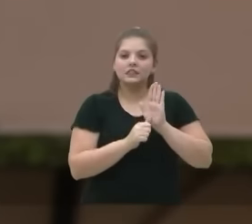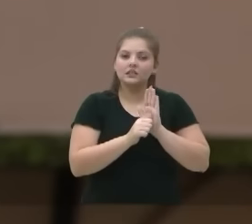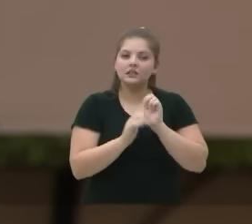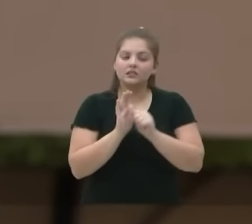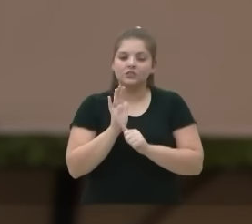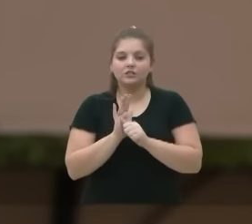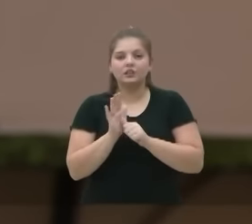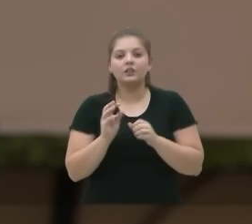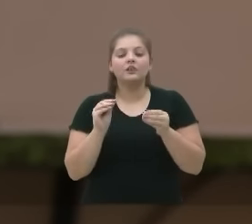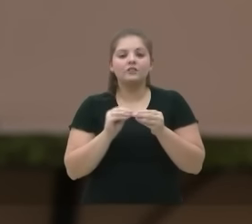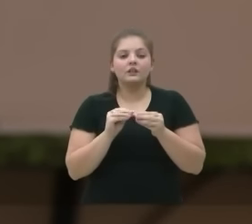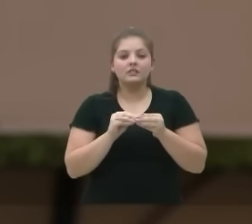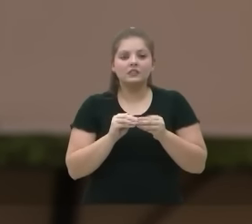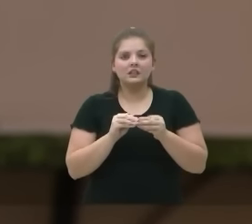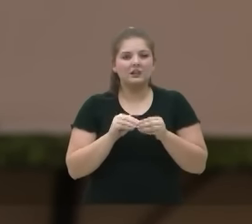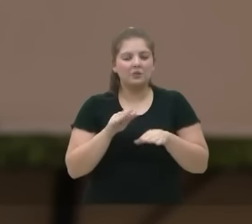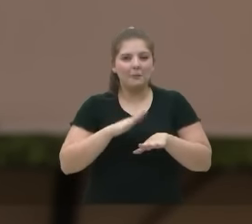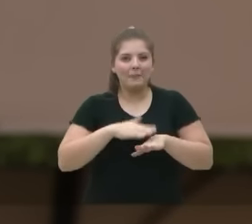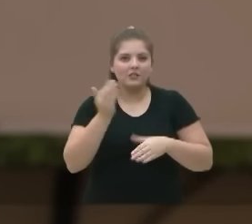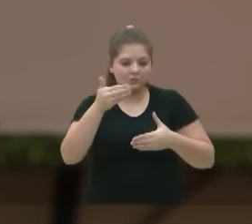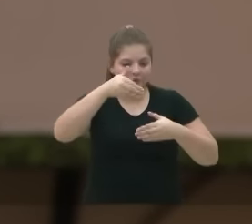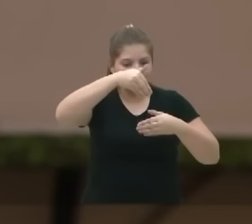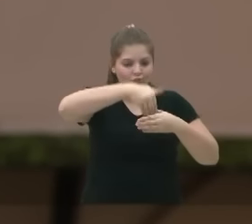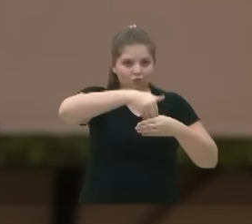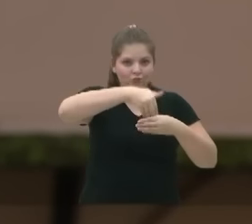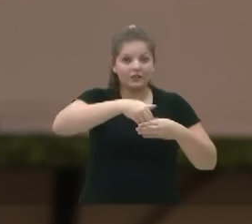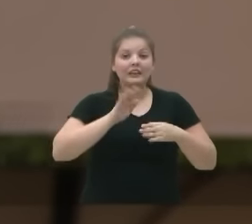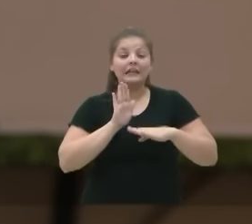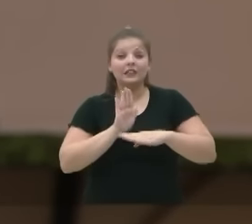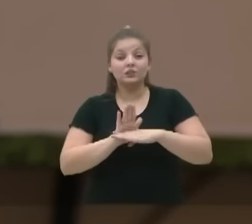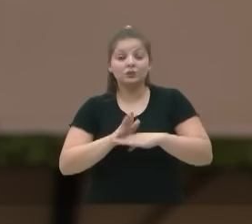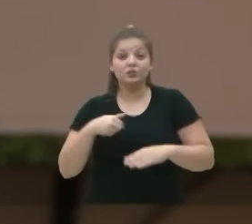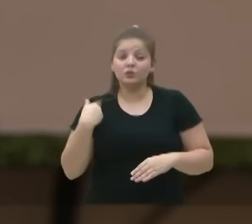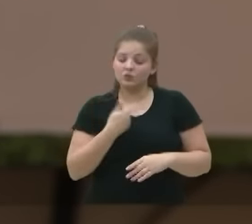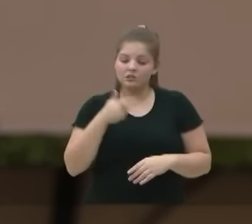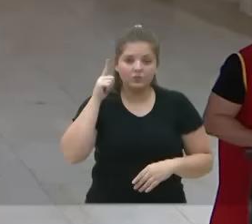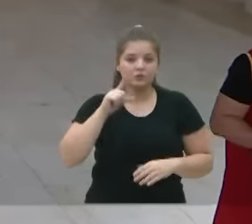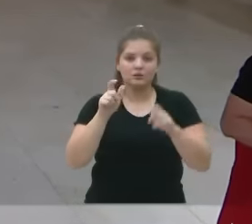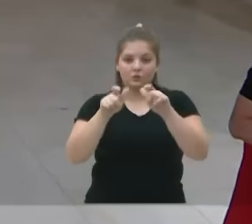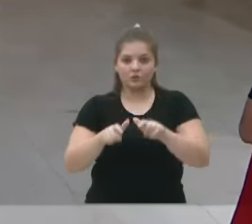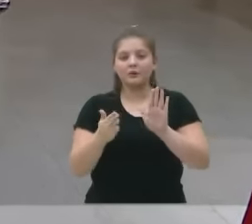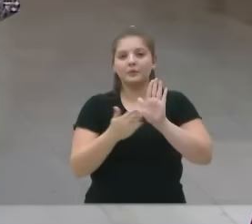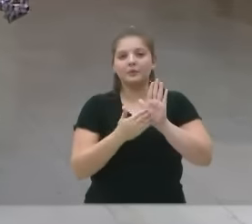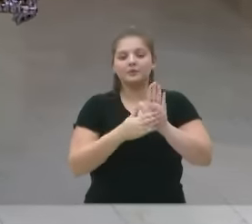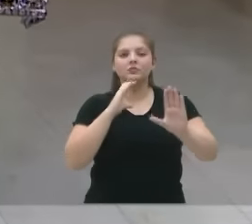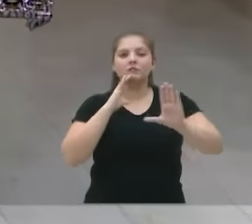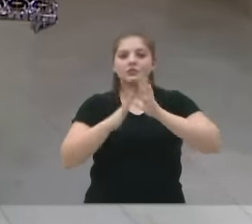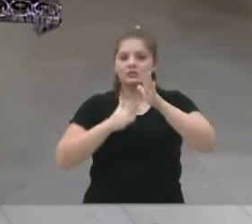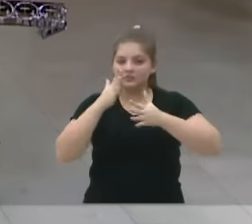doação com o boleto extra e nos ajude a conquistar a terra prometida. Cantemos.